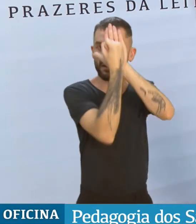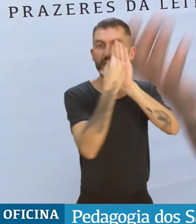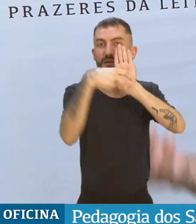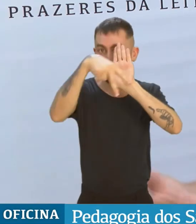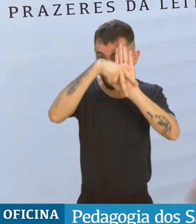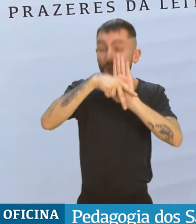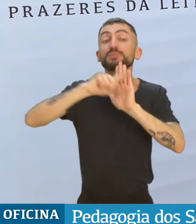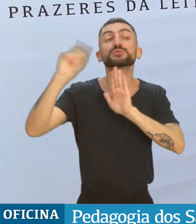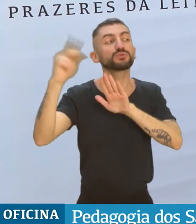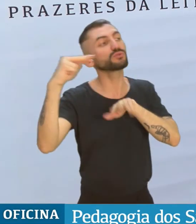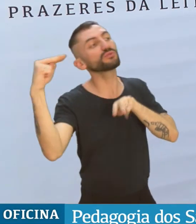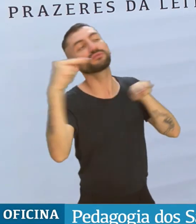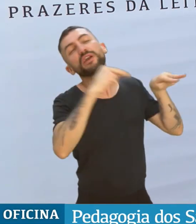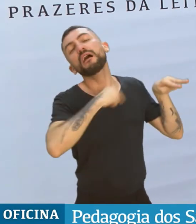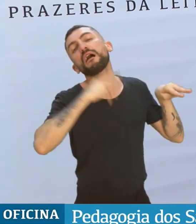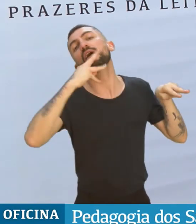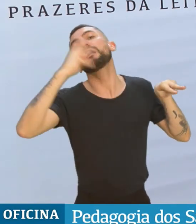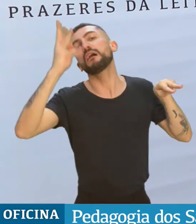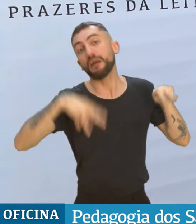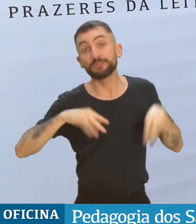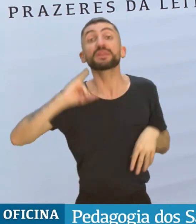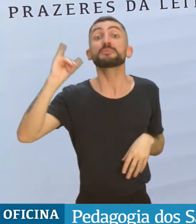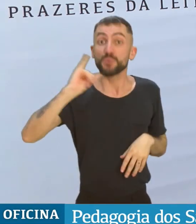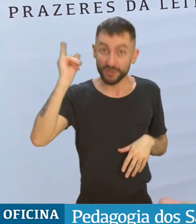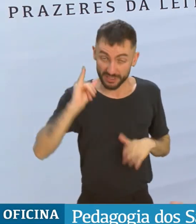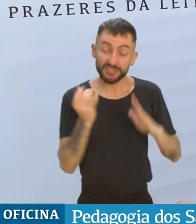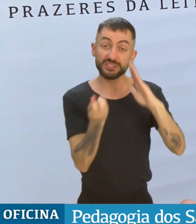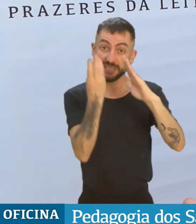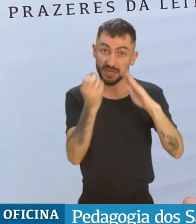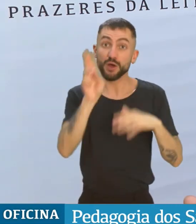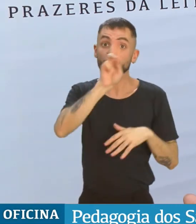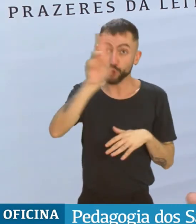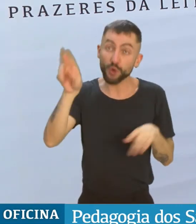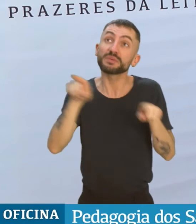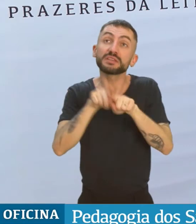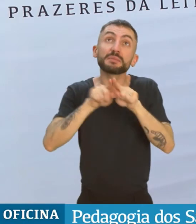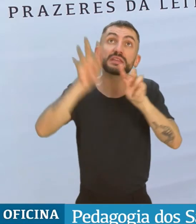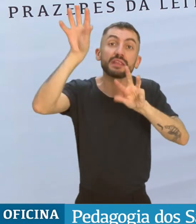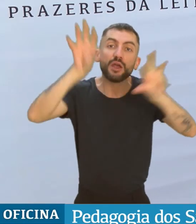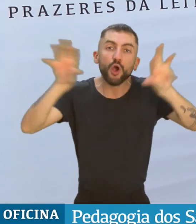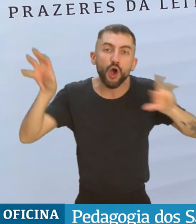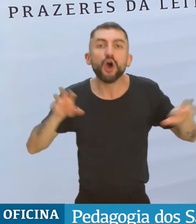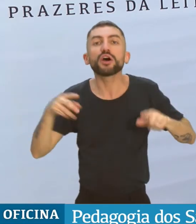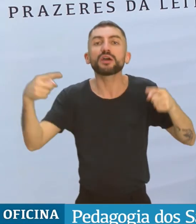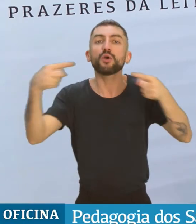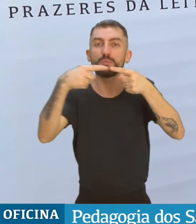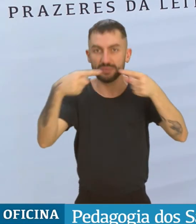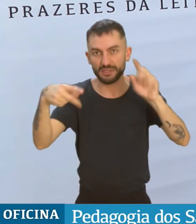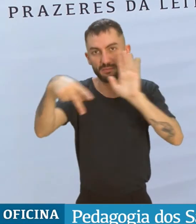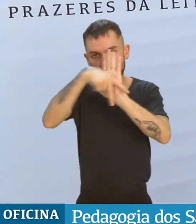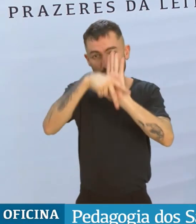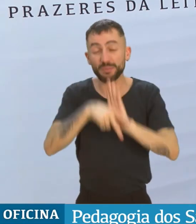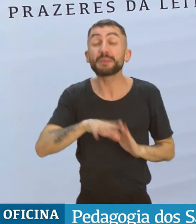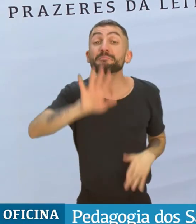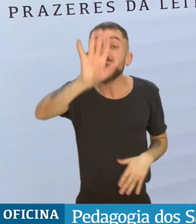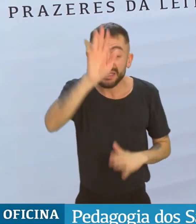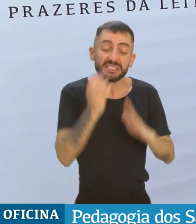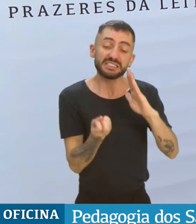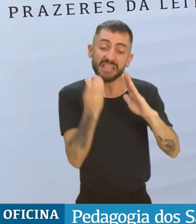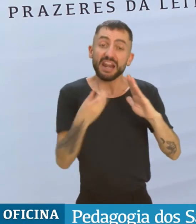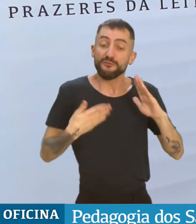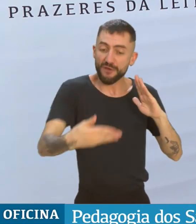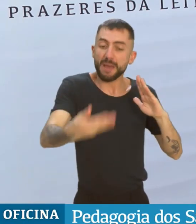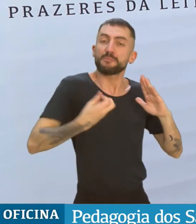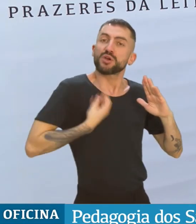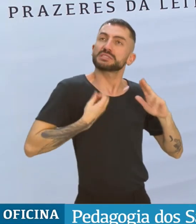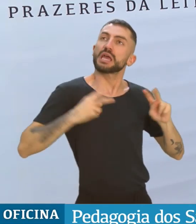para outras pessoas, é bom ter esse nome e ter esse nome explícito dessa identidade visual. Agora, um título ou um tema, quando a gente fazia